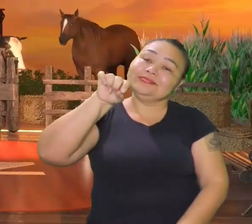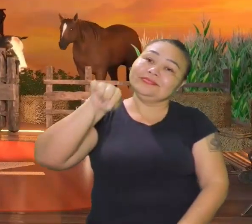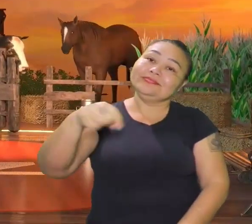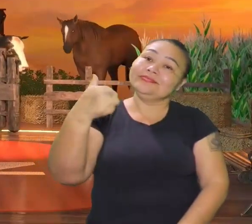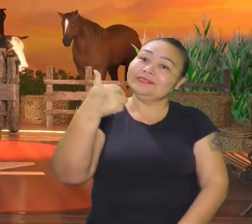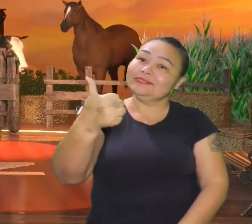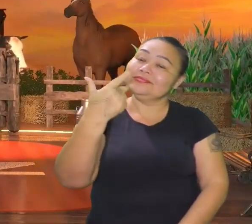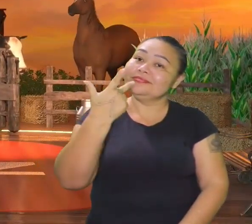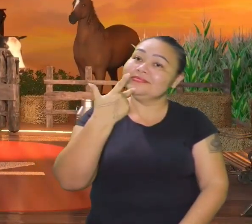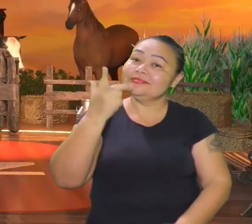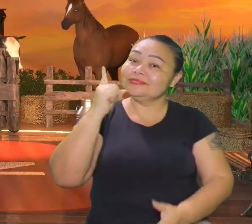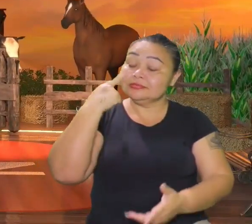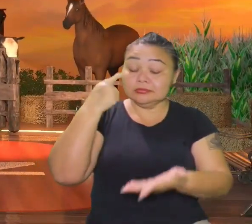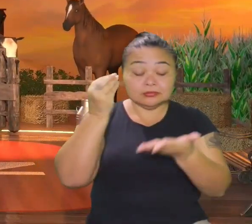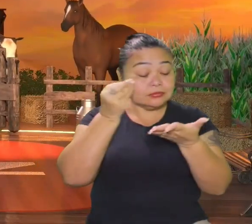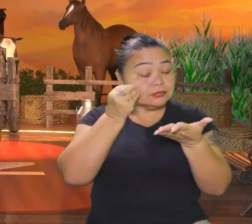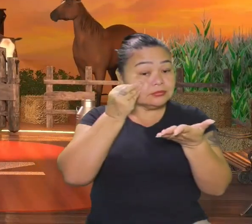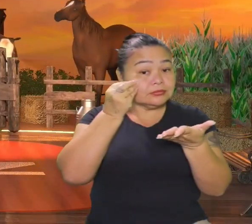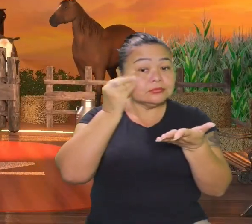29.1, só conferindo aqui, né?